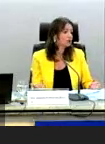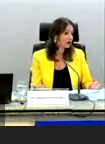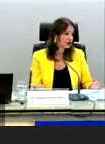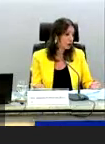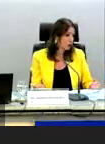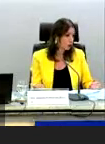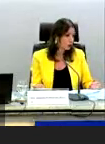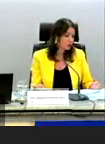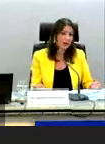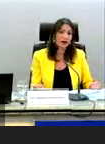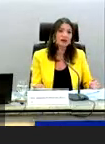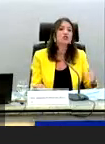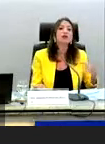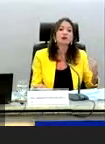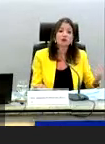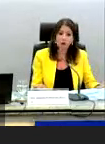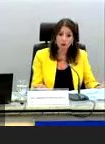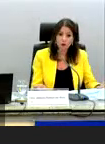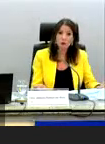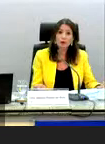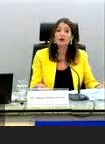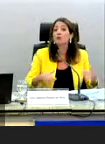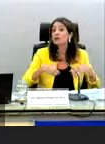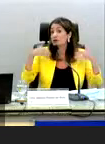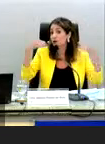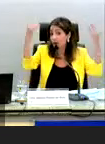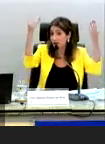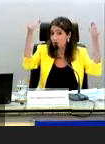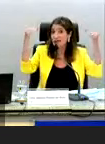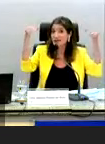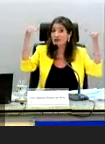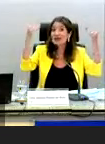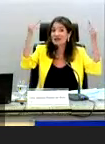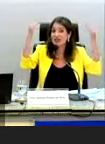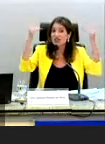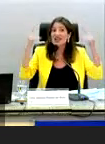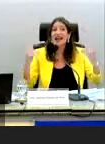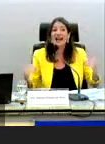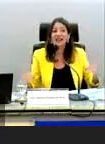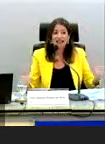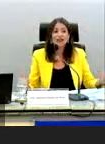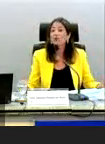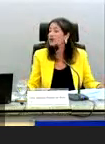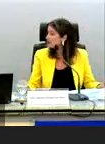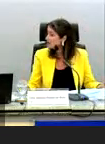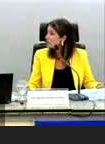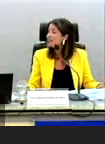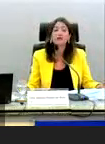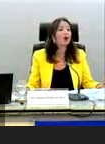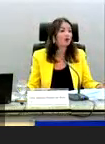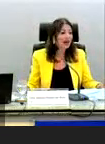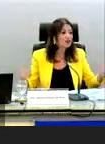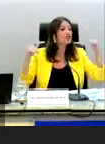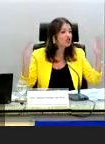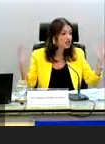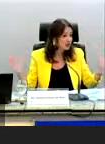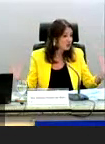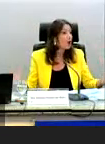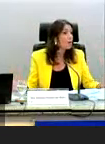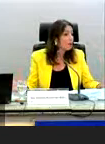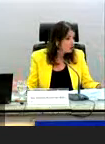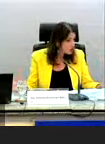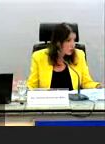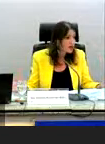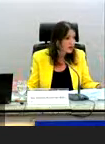o desenvolvimento econômico de um país e o desenvolvimento humano, por isso que o Brasil cada vez cai no índice de desigualdade de